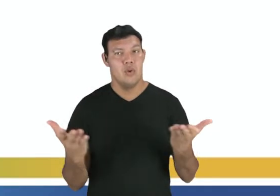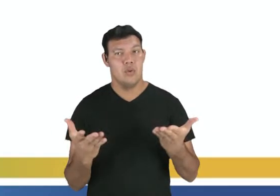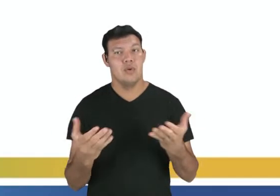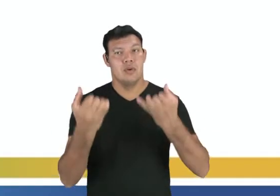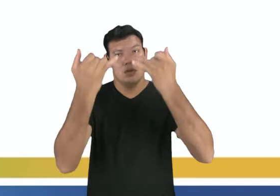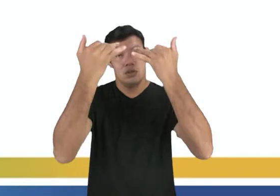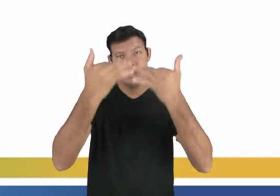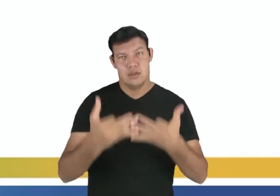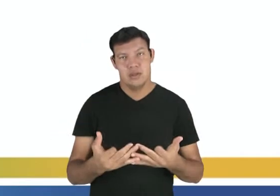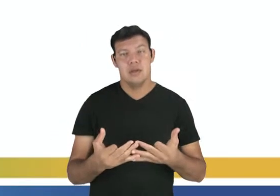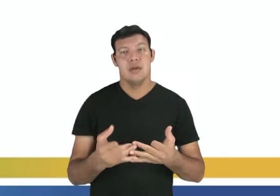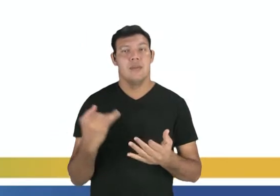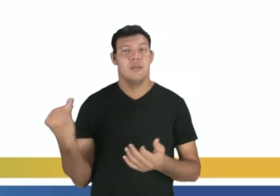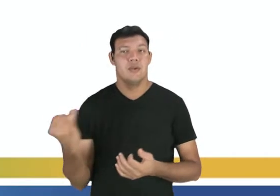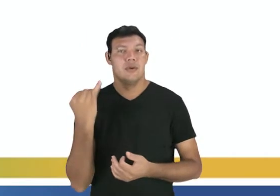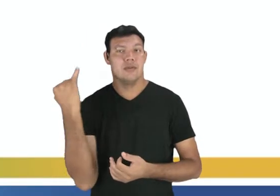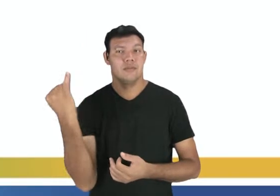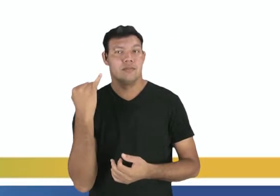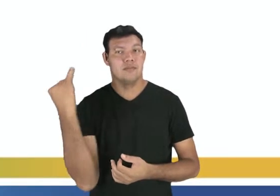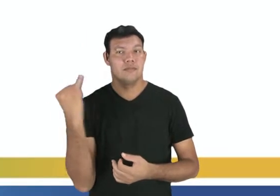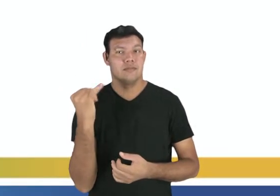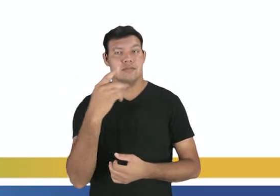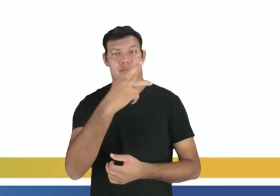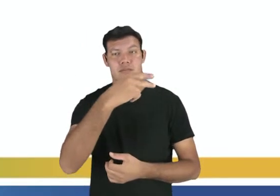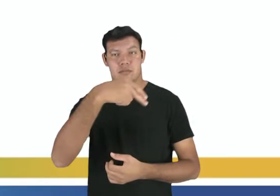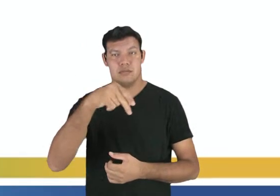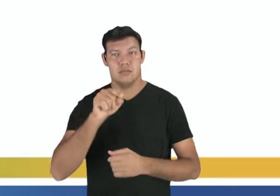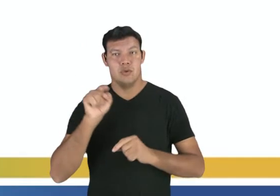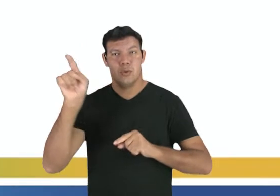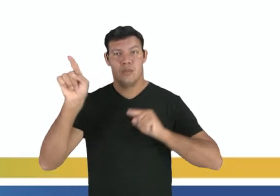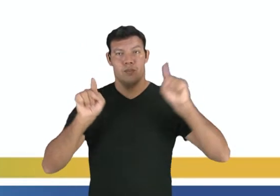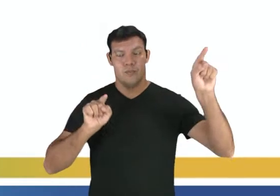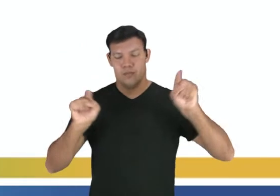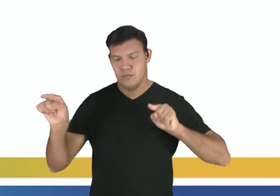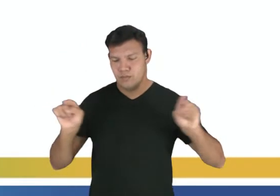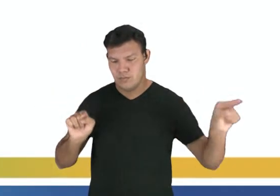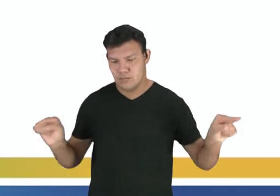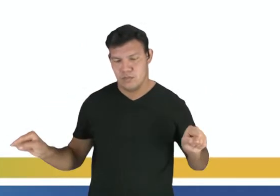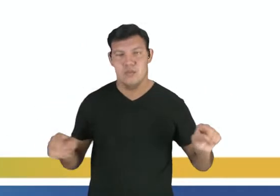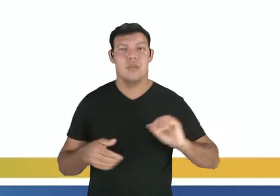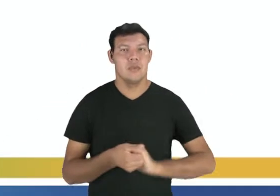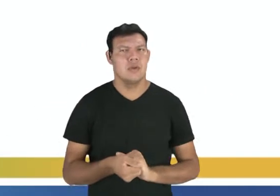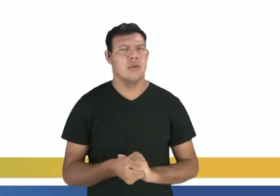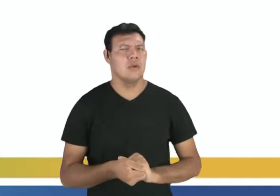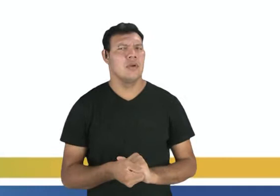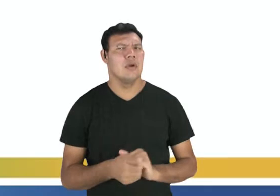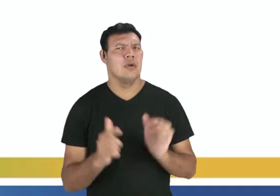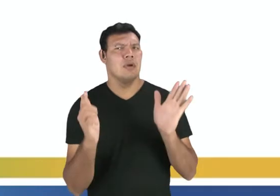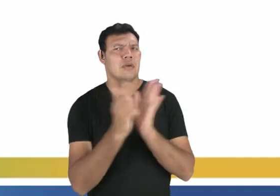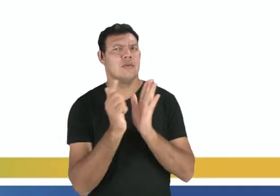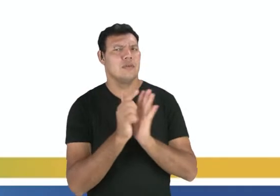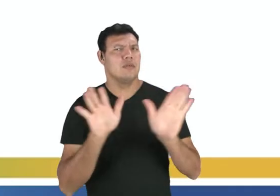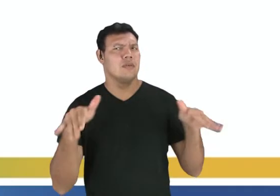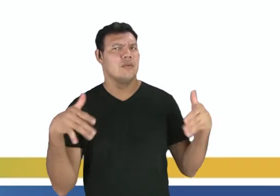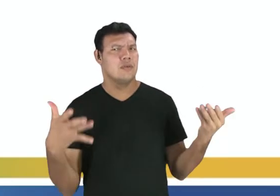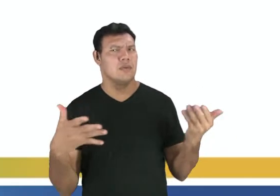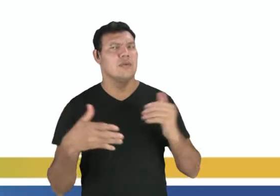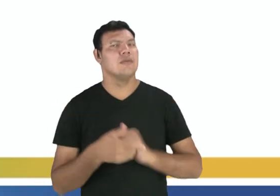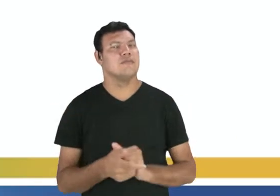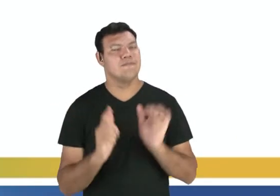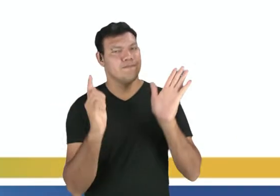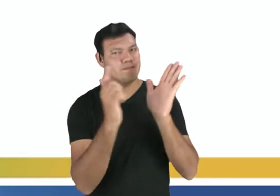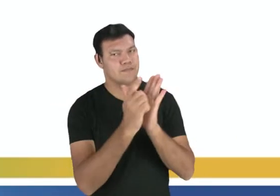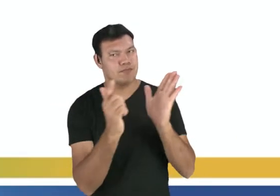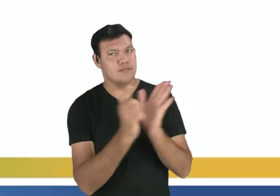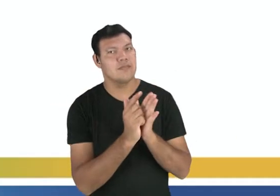pronome demonstrativo. Olhem só, gente, para que serve o pronome demonstrativo? São usados com a função